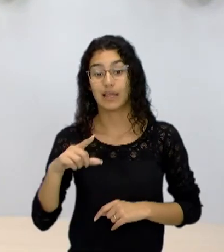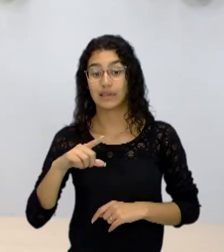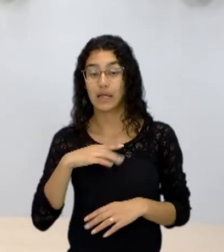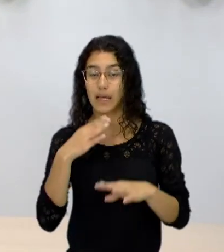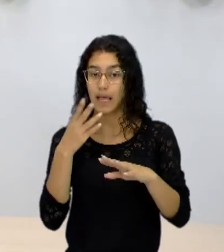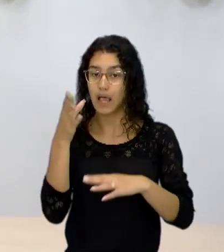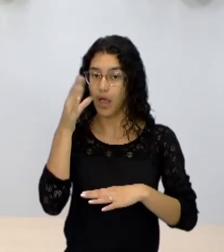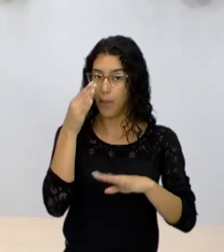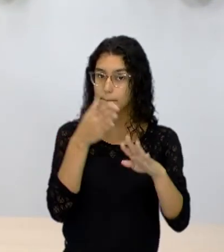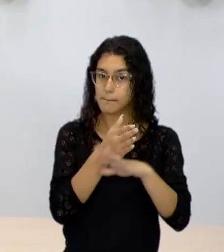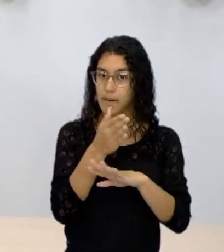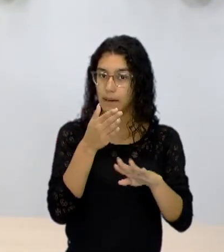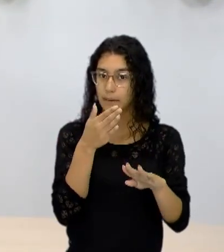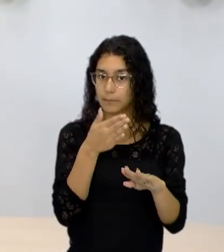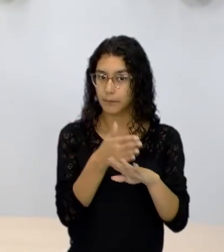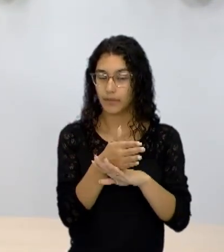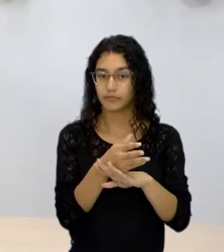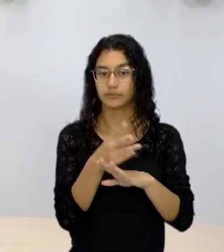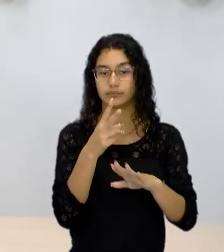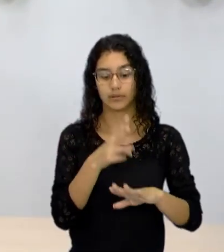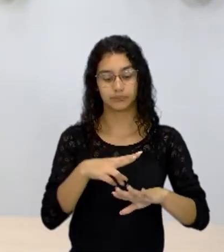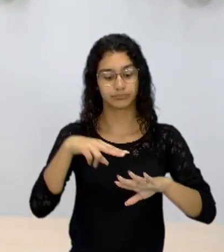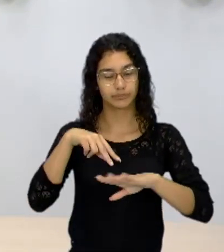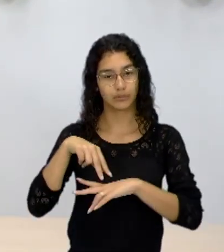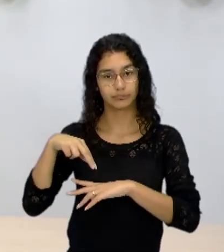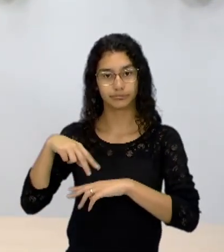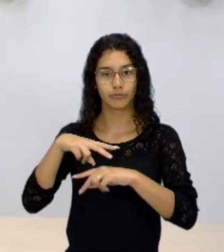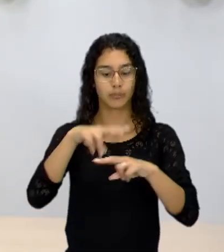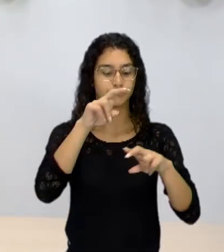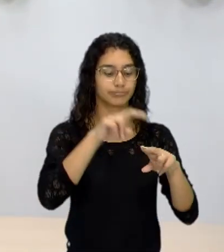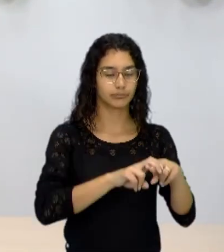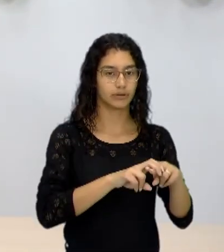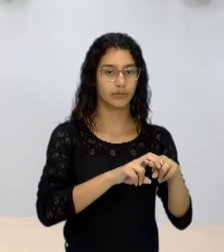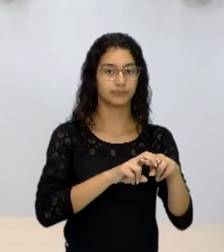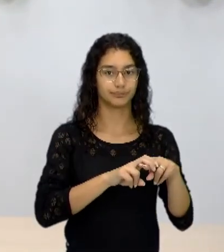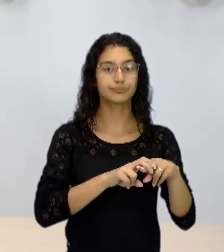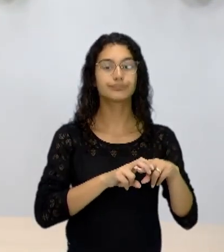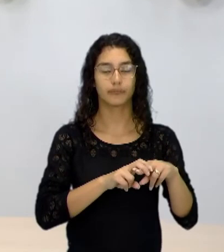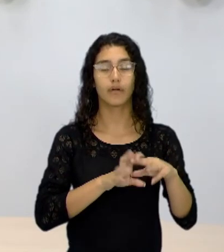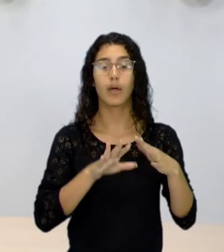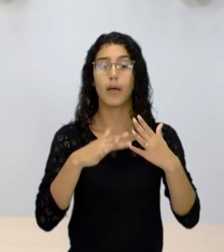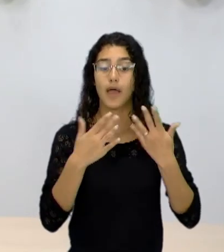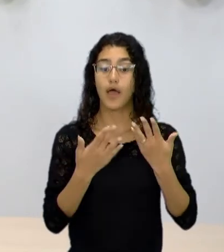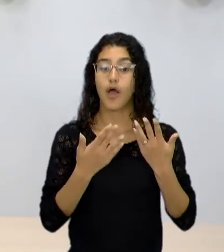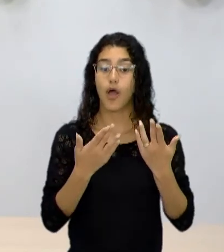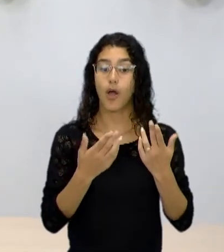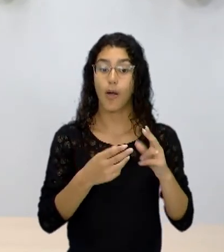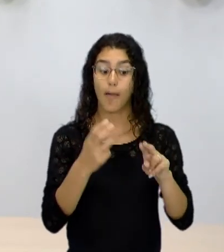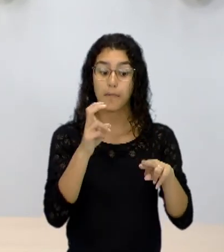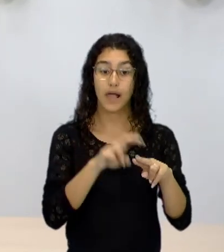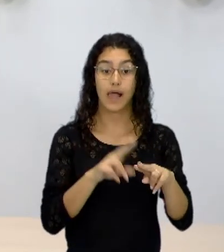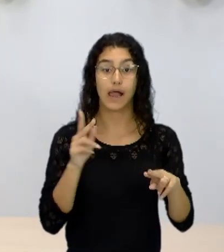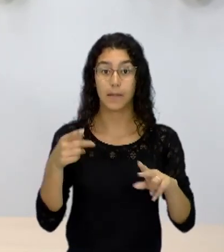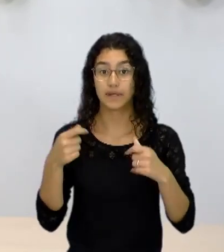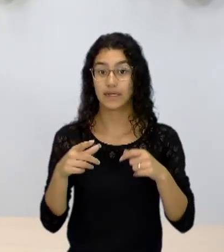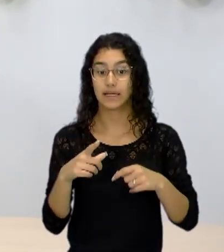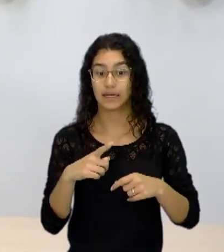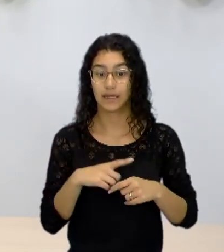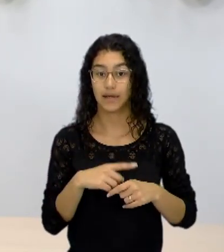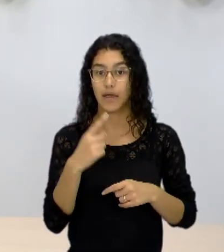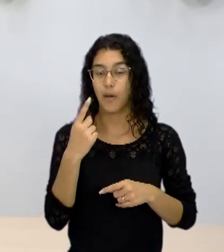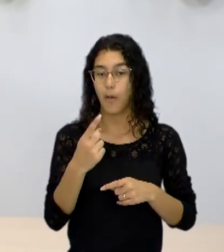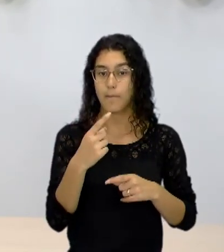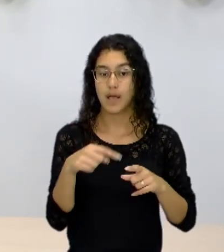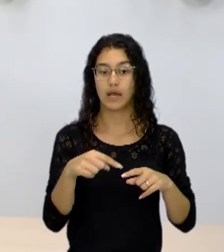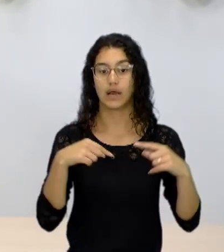em participar do debate, ele vai levantar e sentar na cadeira que está vazia. Só que como uma cadeira sempre tem que estar vazia, alguém que está na